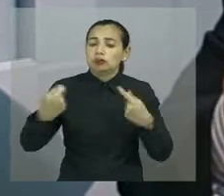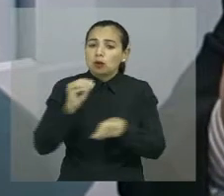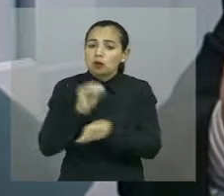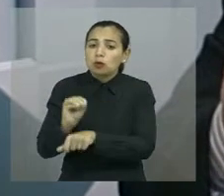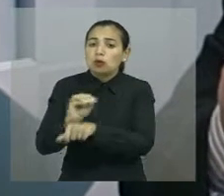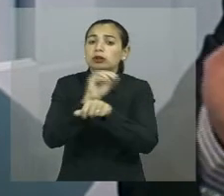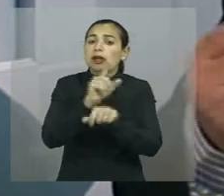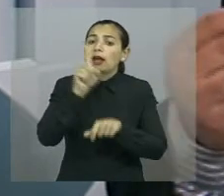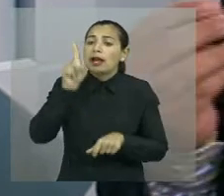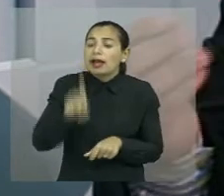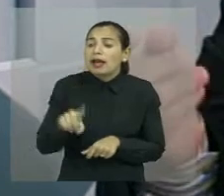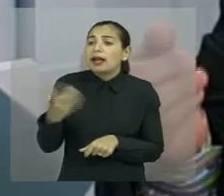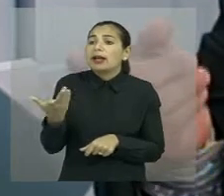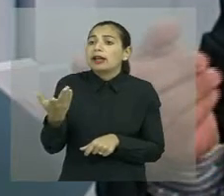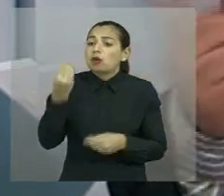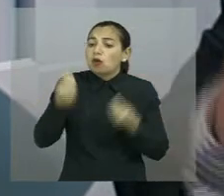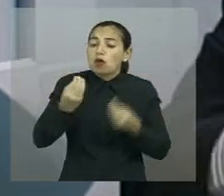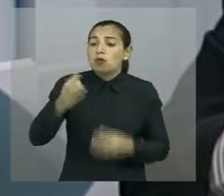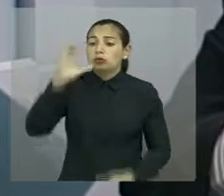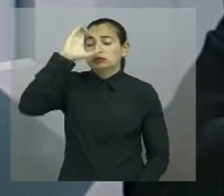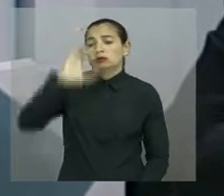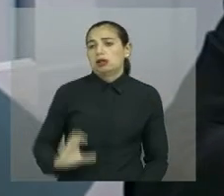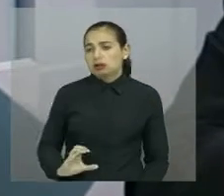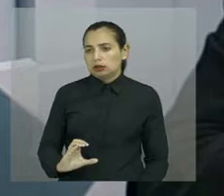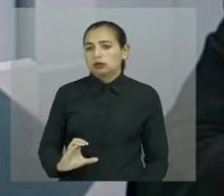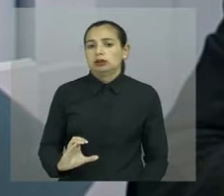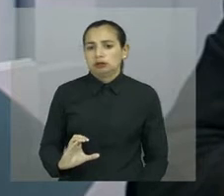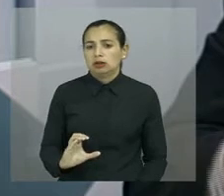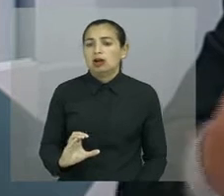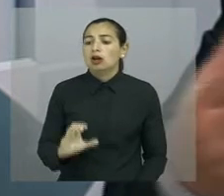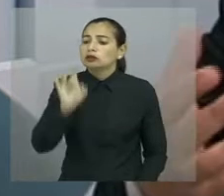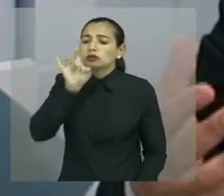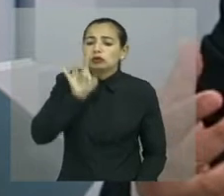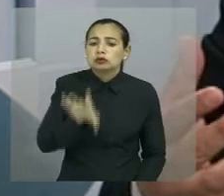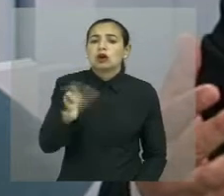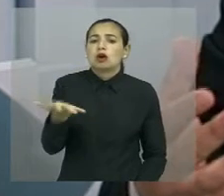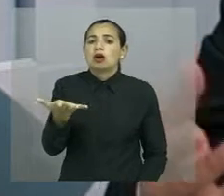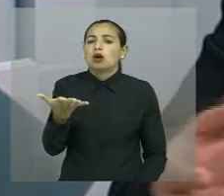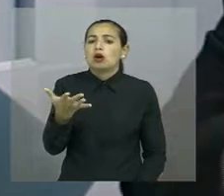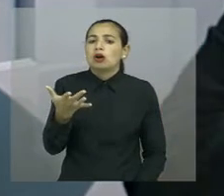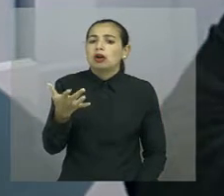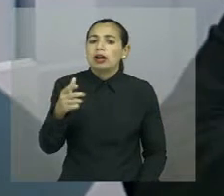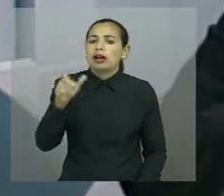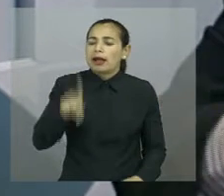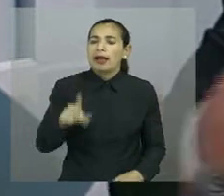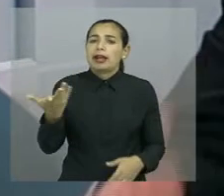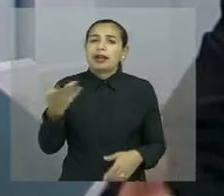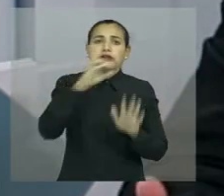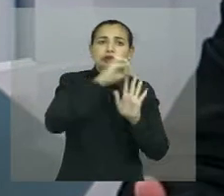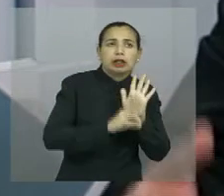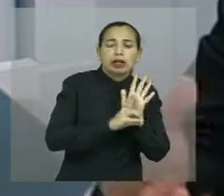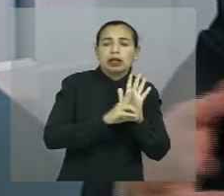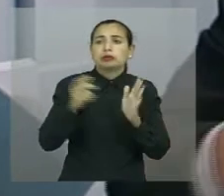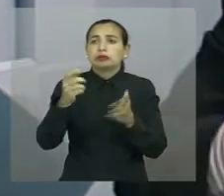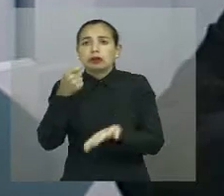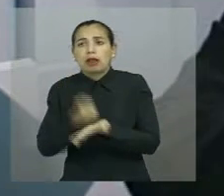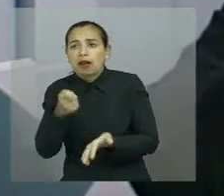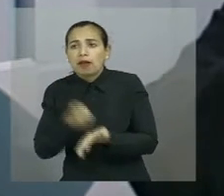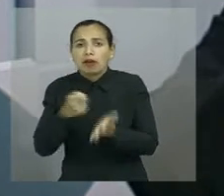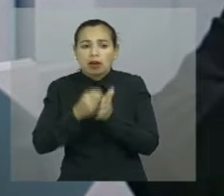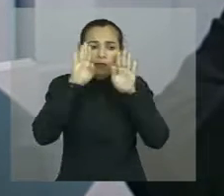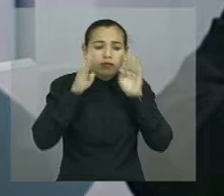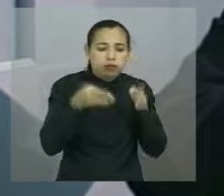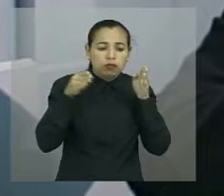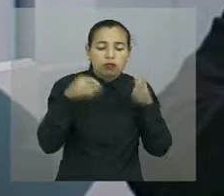é exatamente esse aspecto da cidadania, que não é simplesmente você ser detentor de direitos e deveres. Muitas